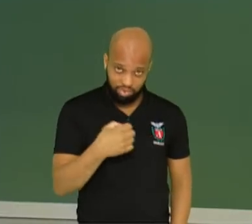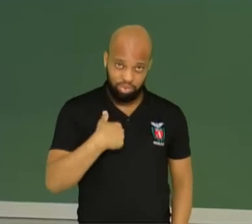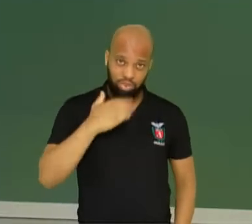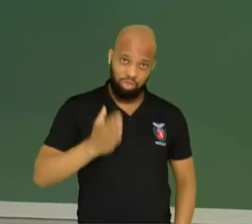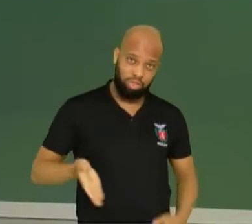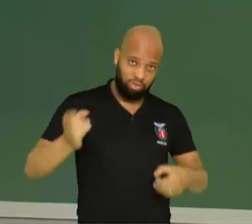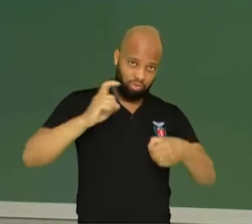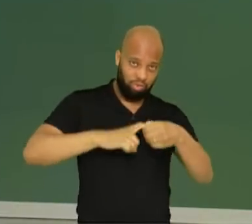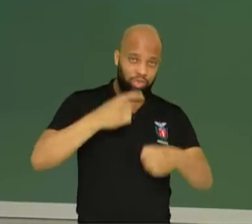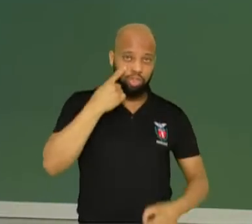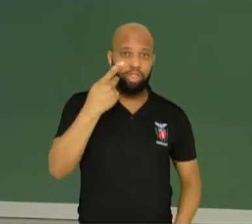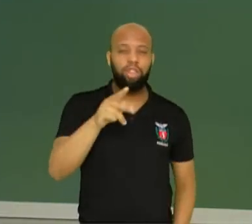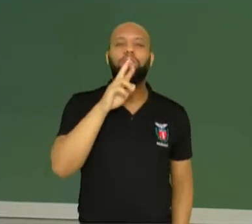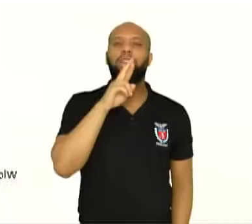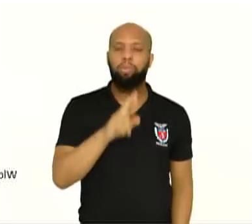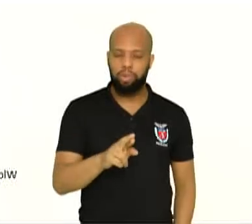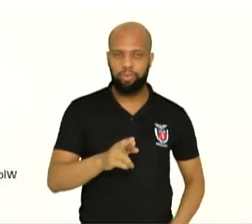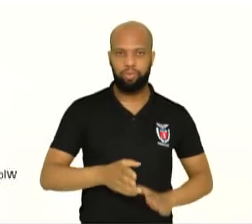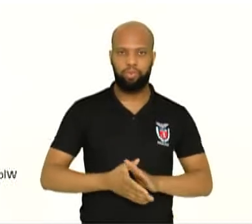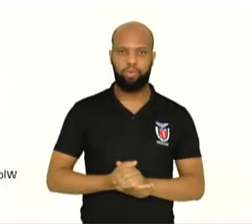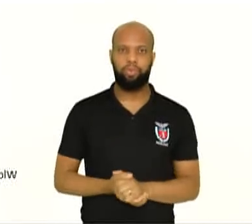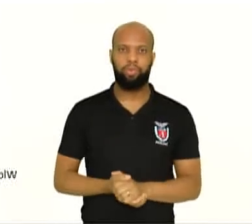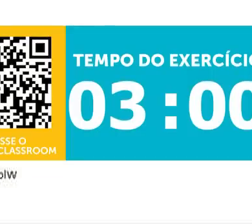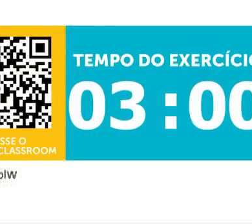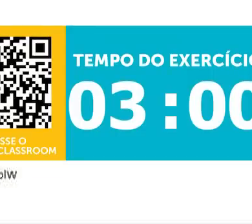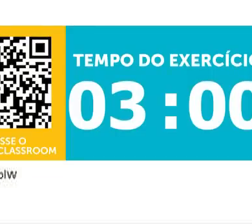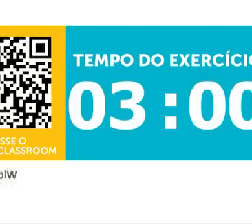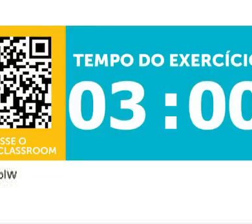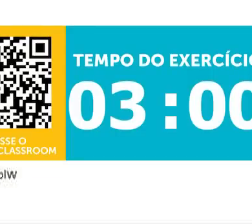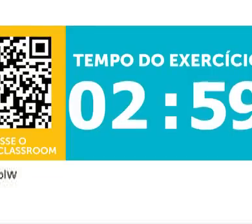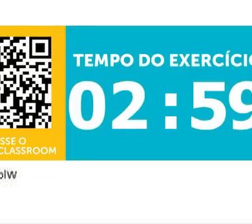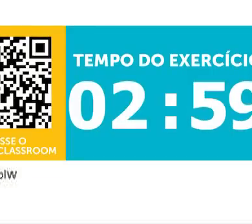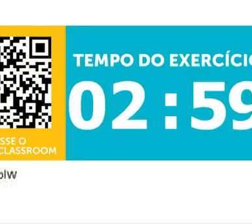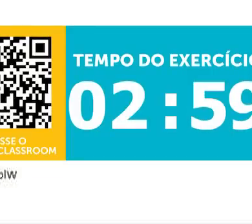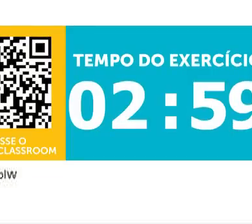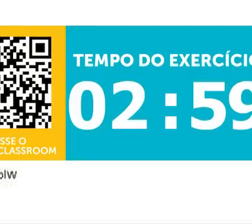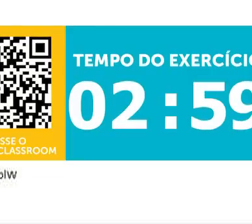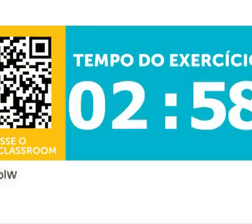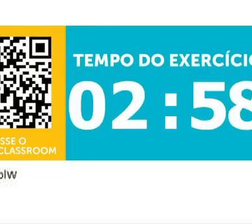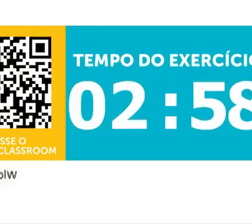e veja qual que cabe melhor. E daqui a pouquinho a gente volta.